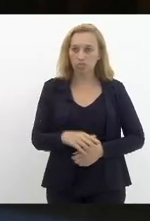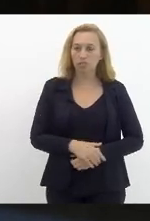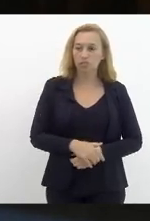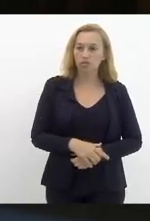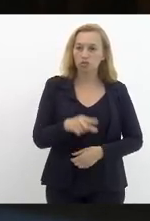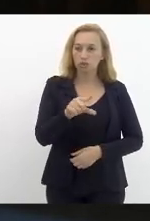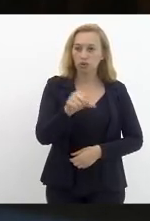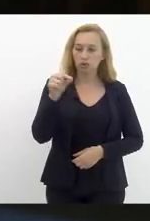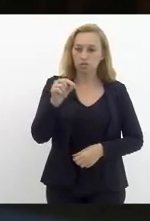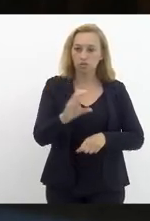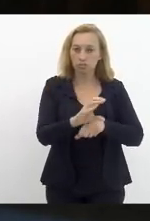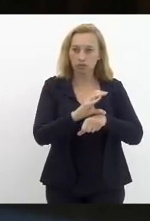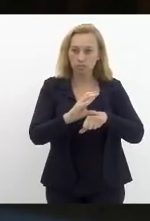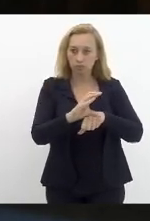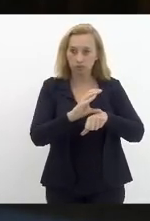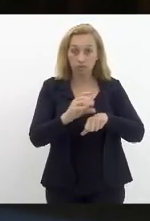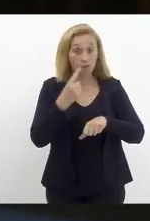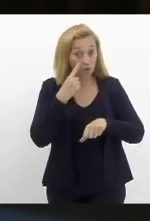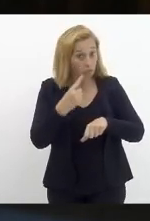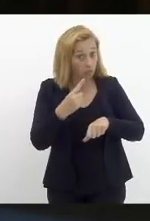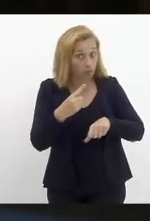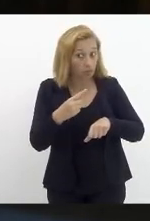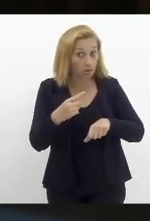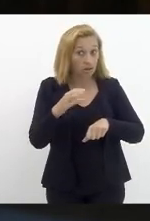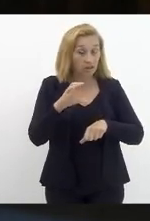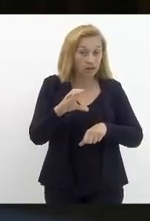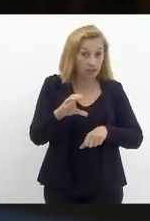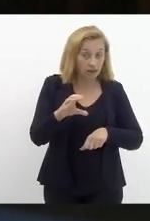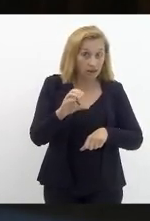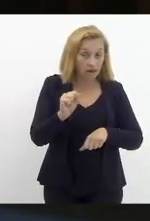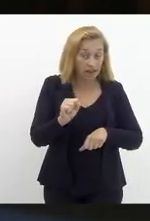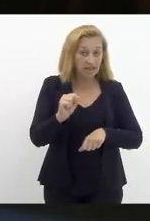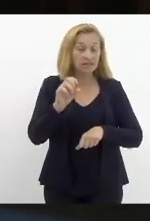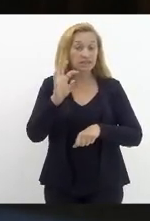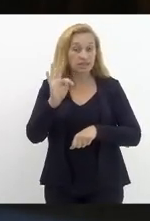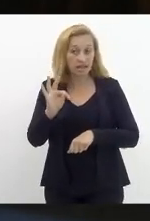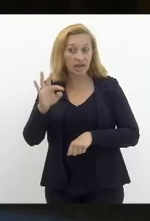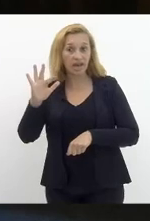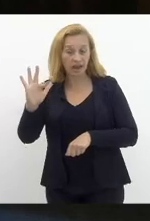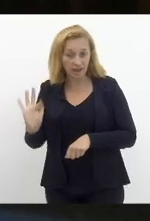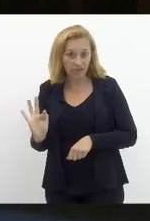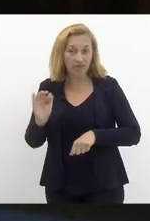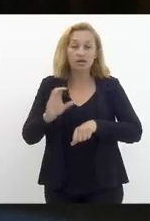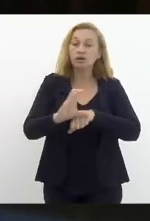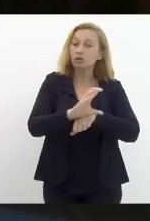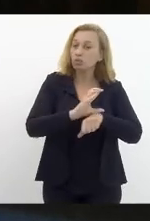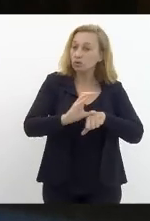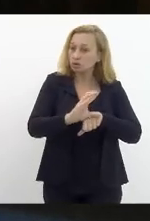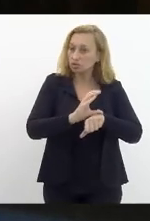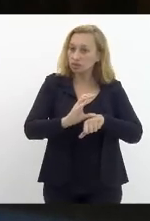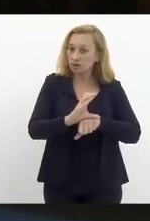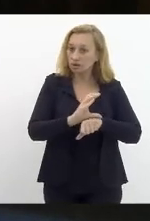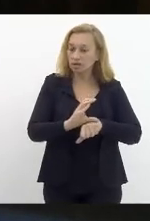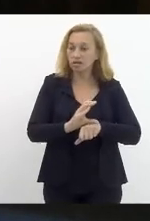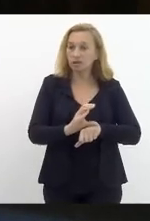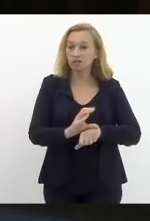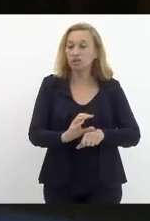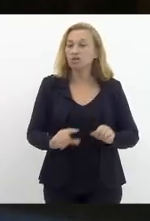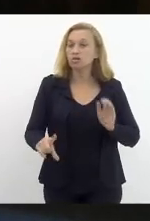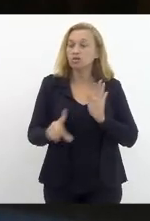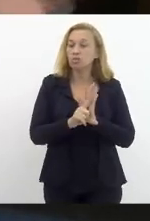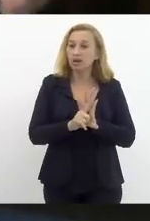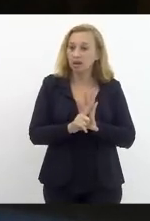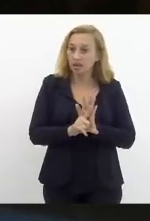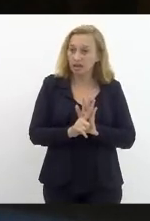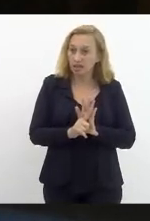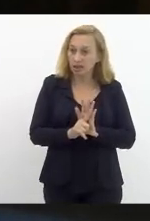pela constitucionalidade, veja bem, o STF decidiu pela constitucionalidade de uma lei distrital